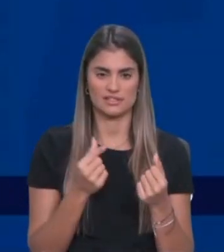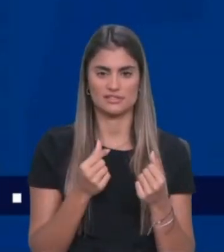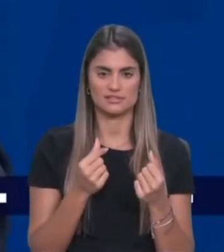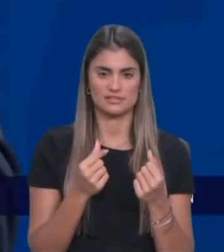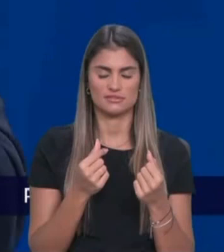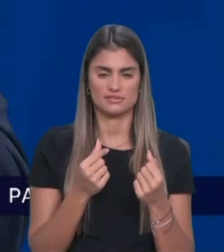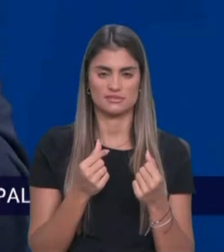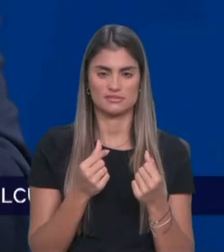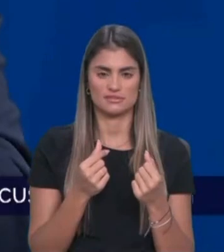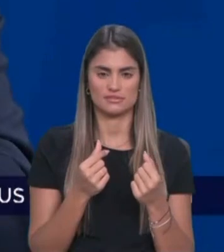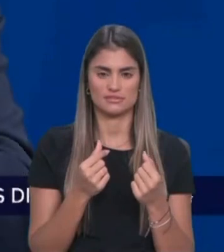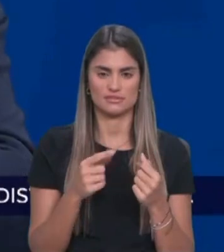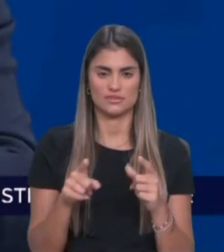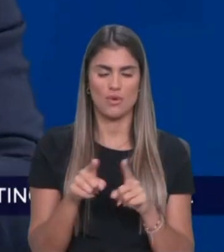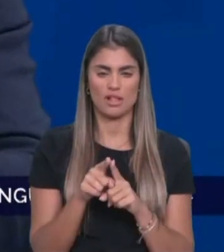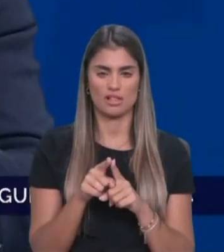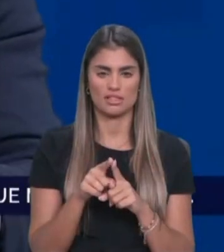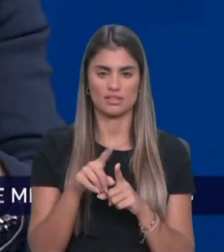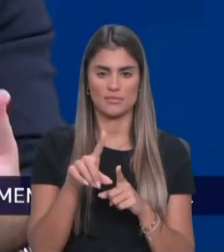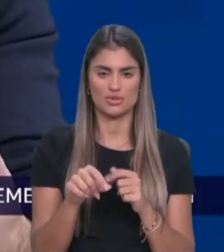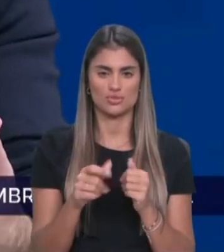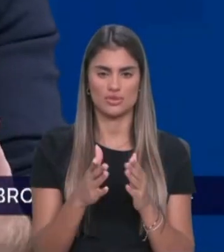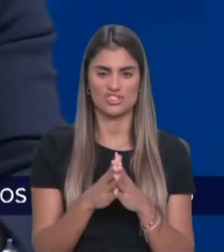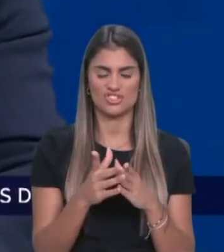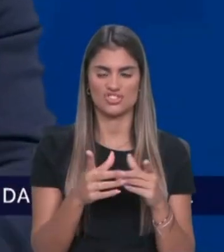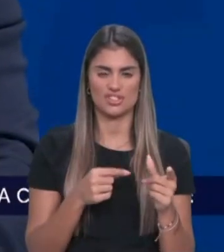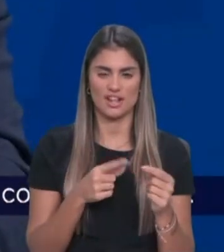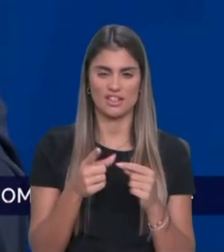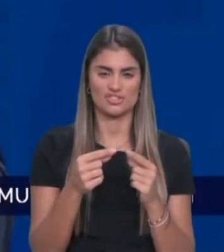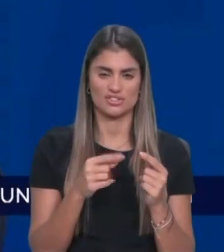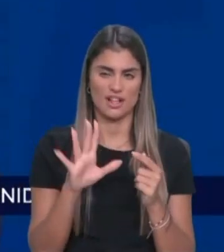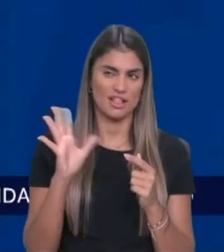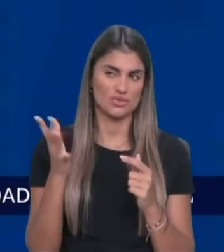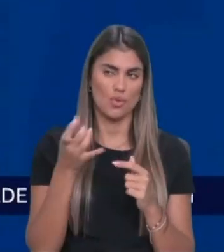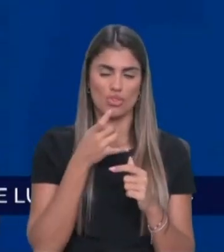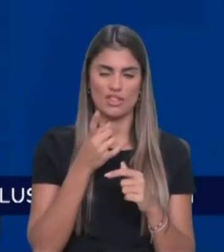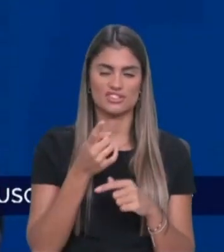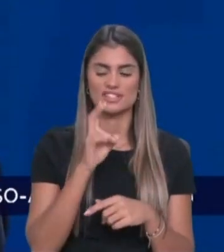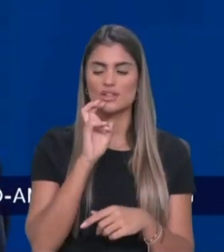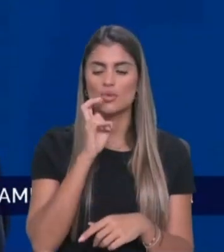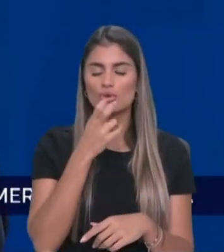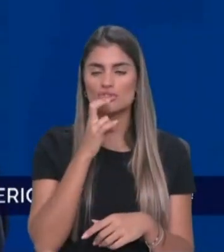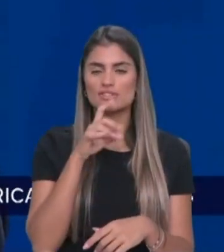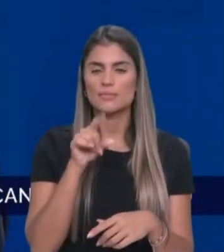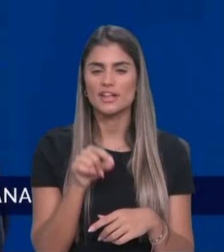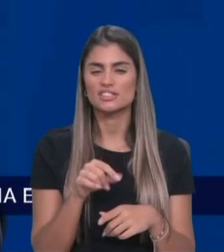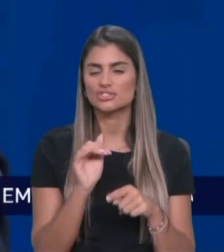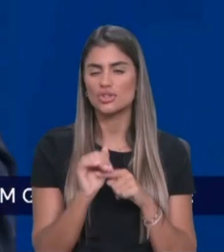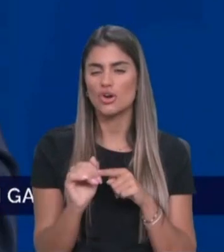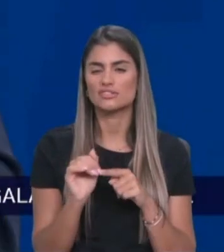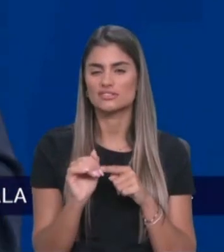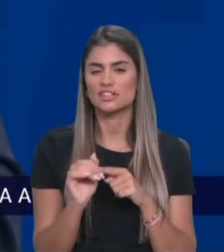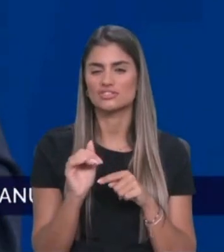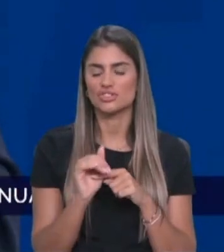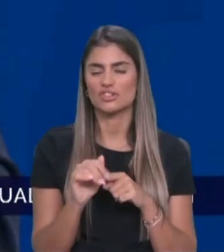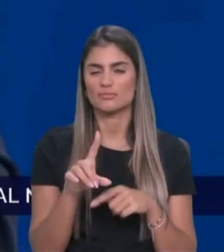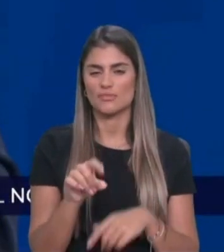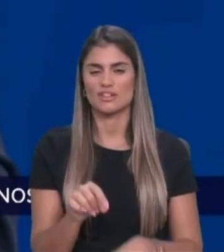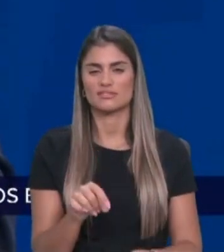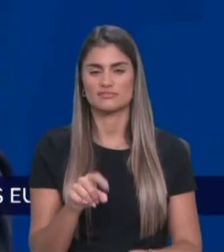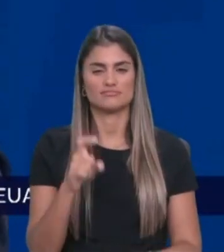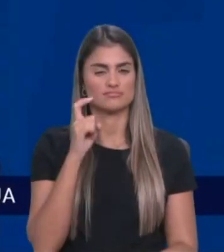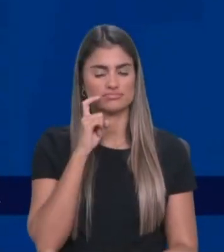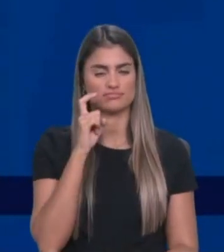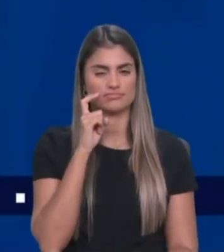numéricos, com a massa também de todas as estrelas da sua galáxia. Portanto, não deixa de ser curioso. Isto também é um bocadinho de sorte, mas a sorte também protege